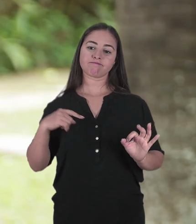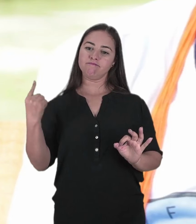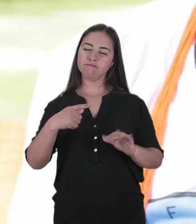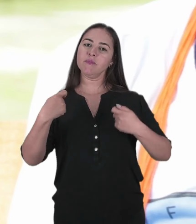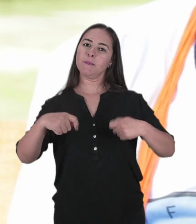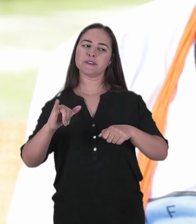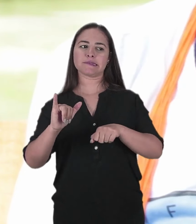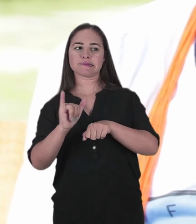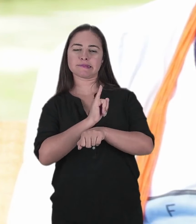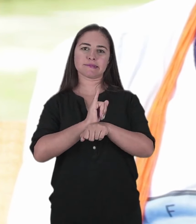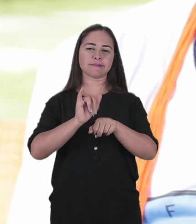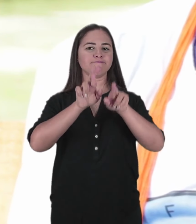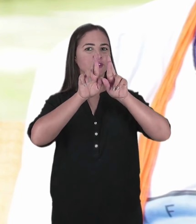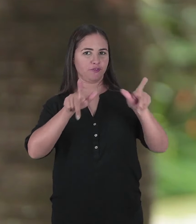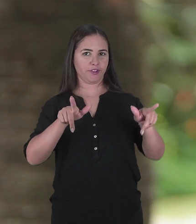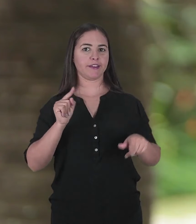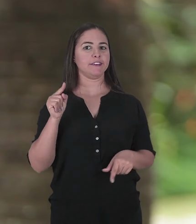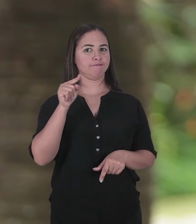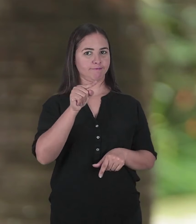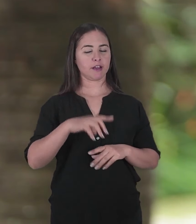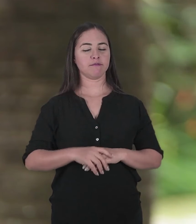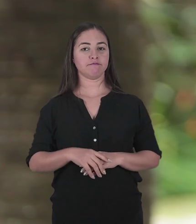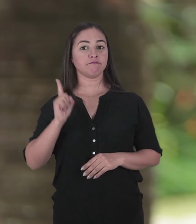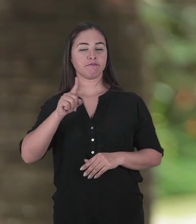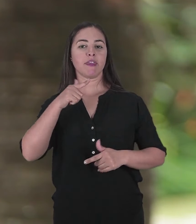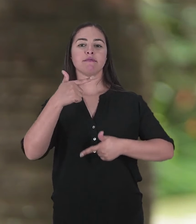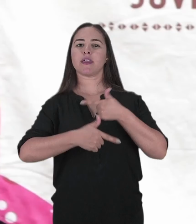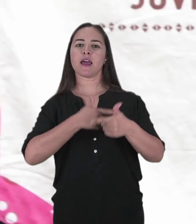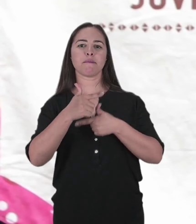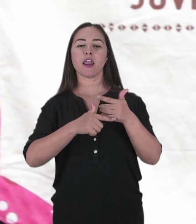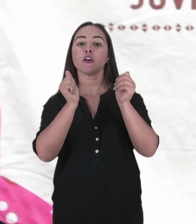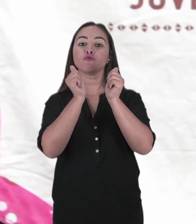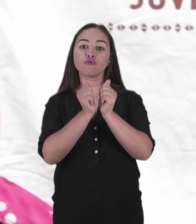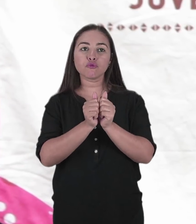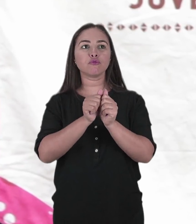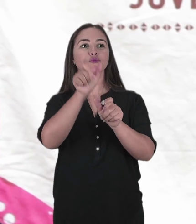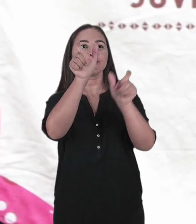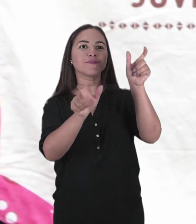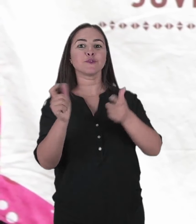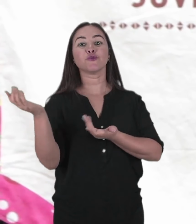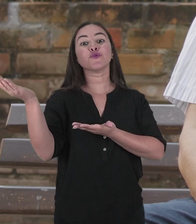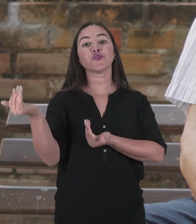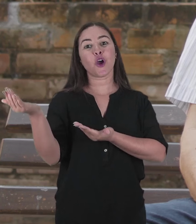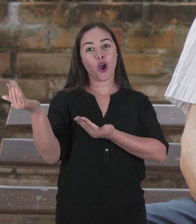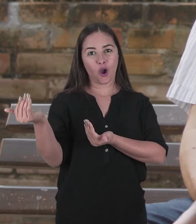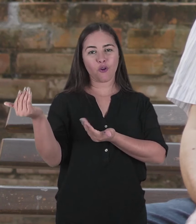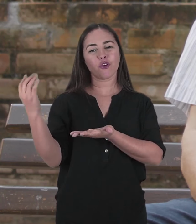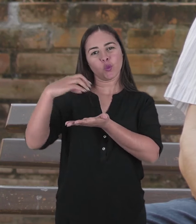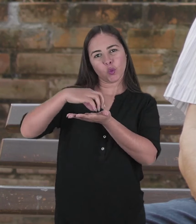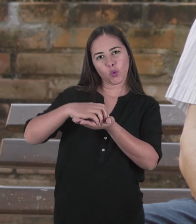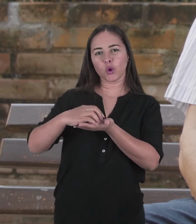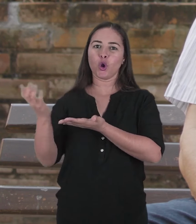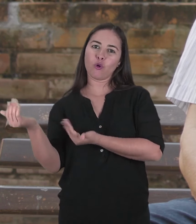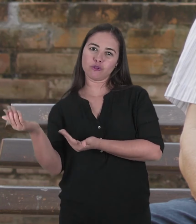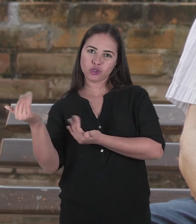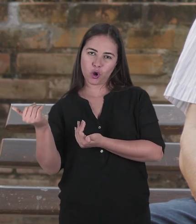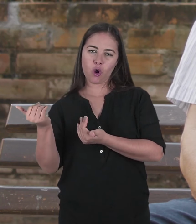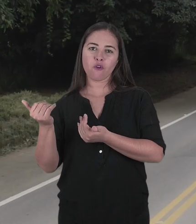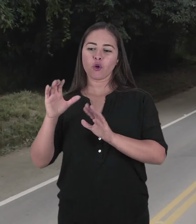teve que desenvolver uma estratégia diferente lá, que foi trabalhar com a juventude do núcleo jovem do Fórum de